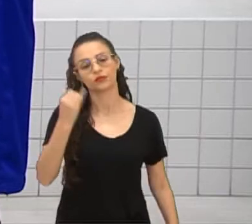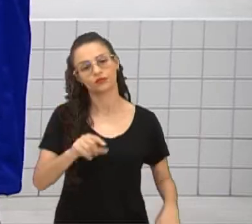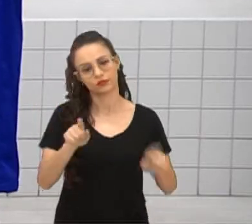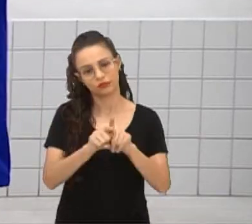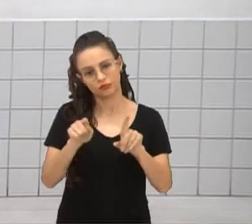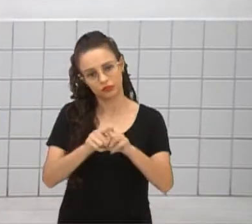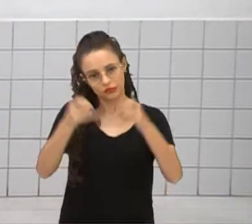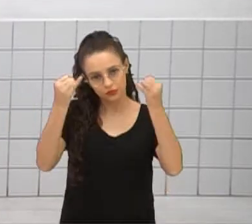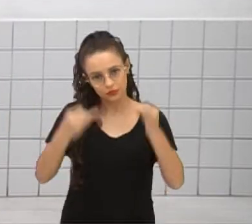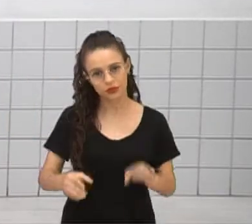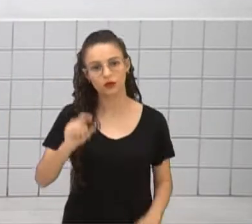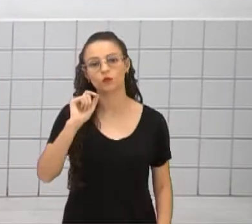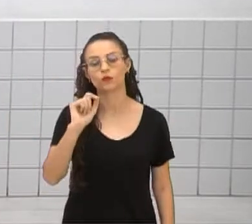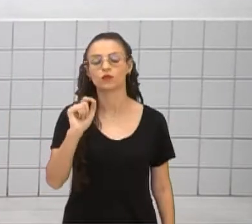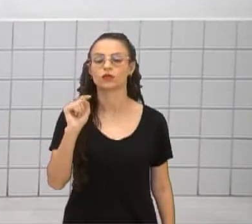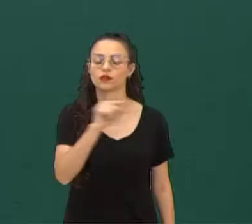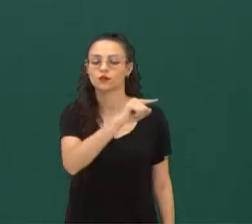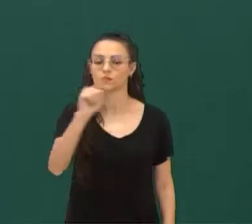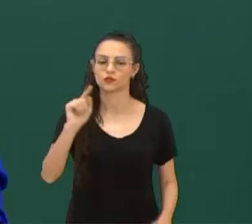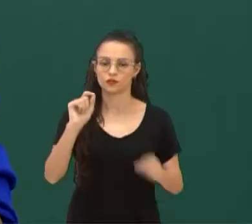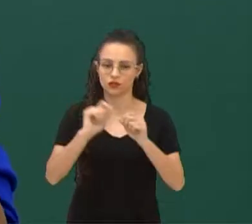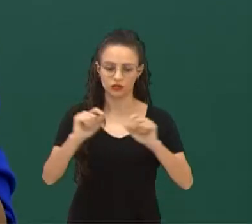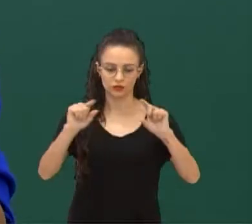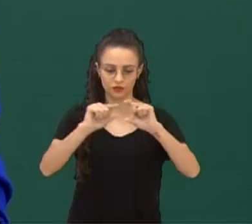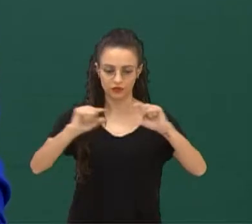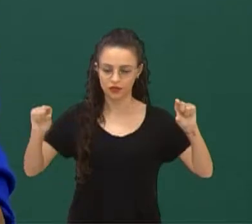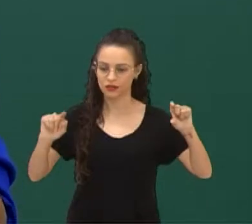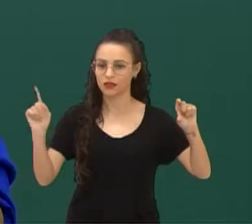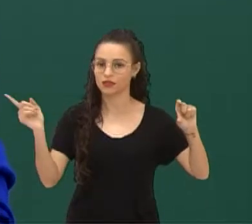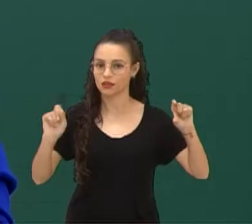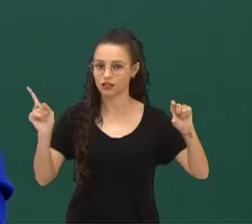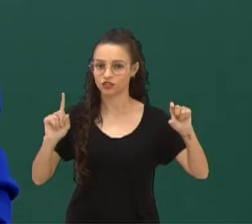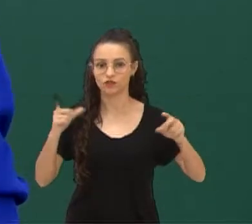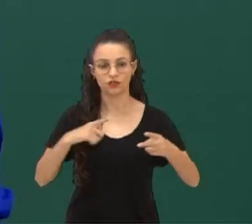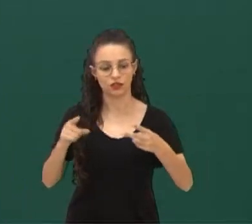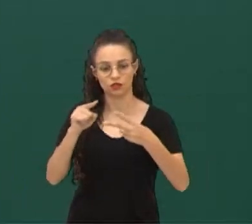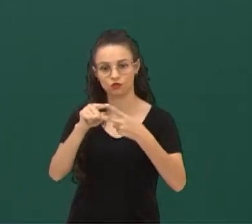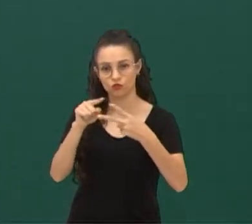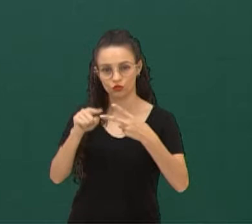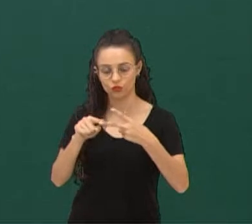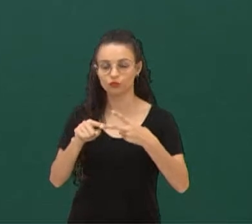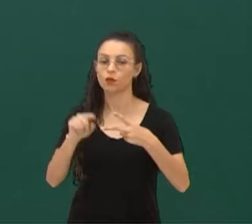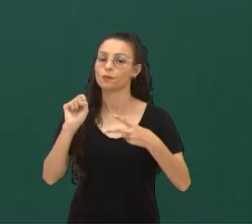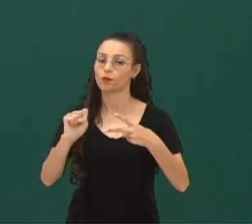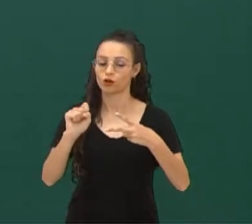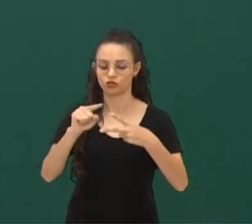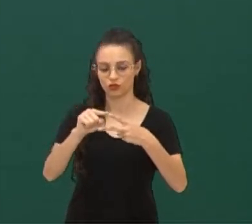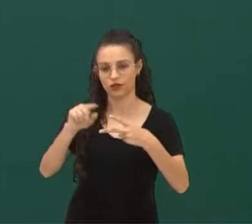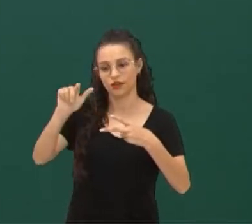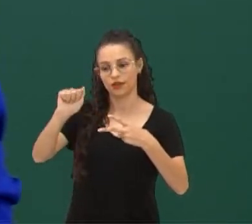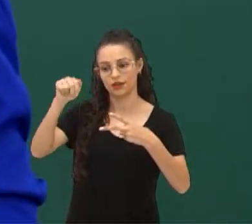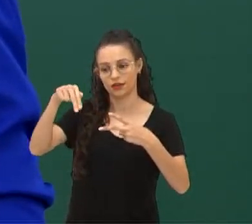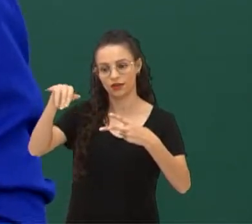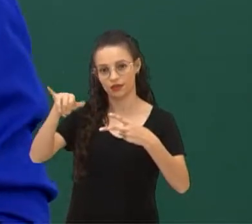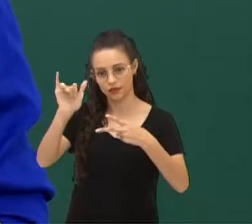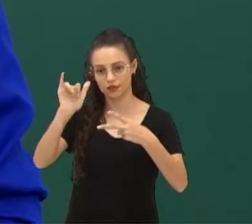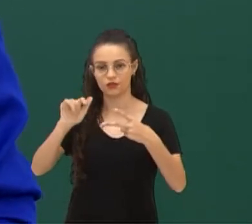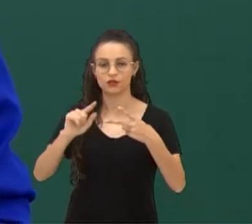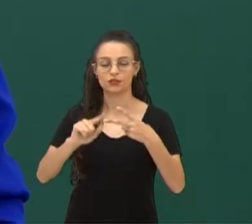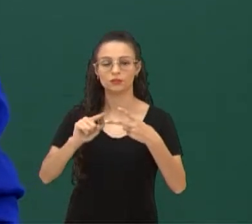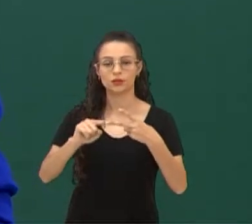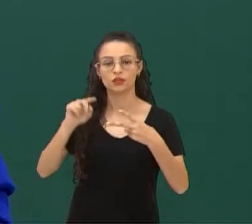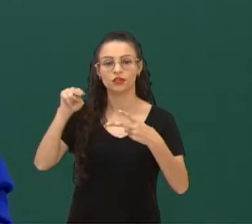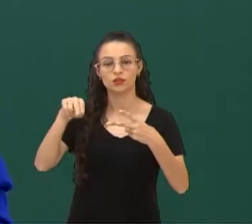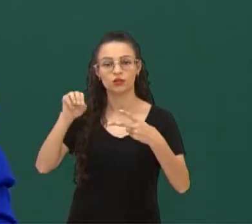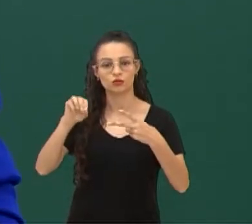é o seguinte na hora que a gente forma uma frase negativa a gente tem duas opções você pode utilizar o Enem e pode também utilizar no